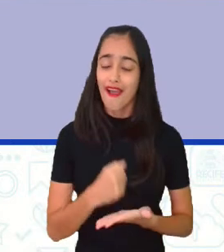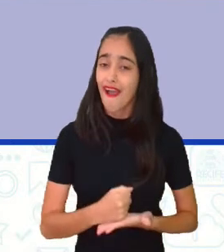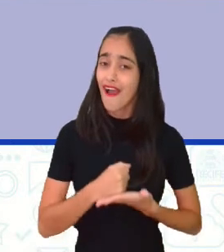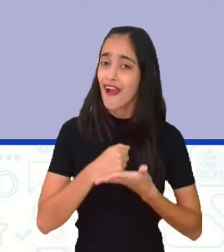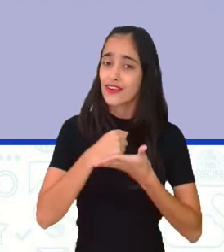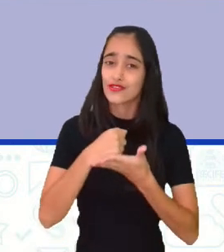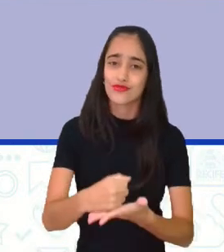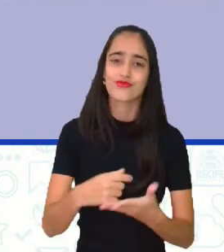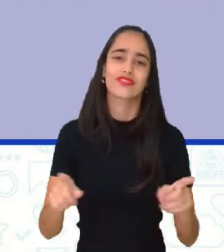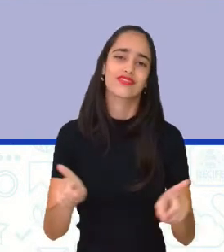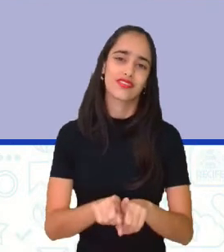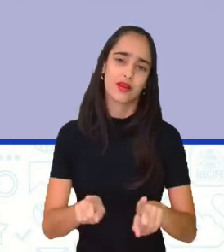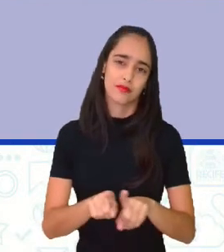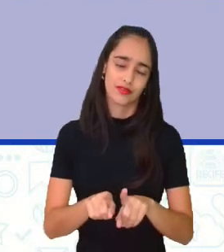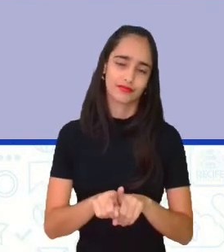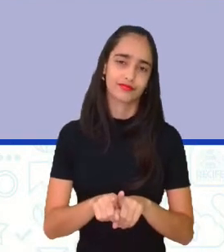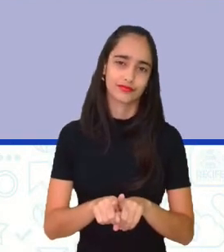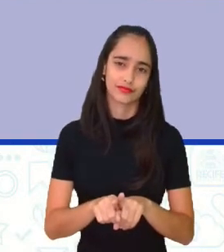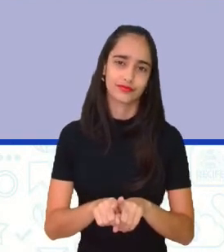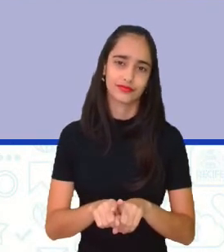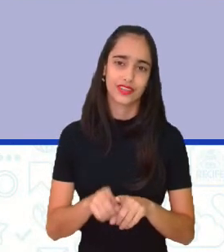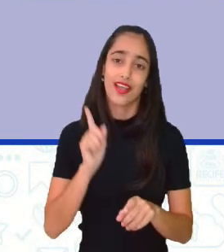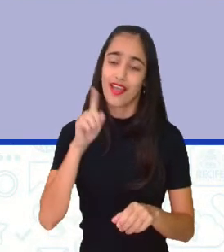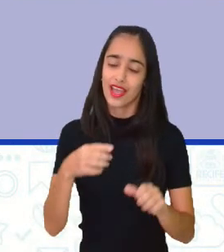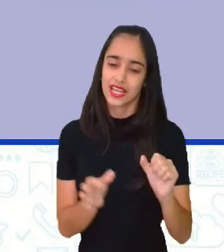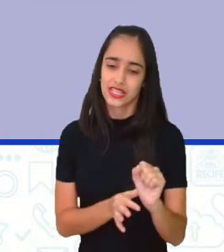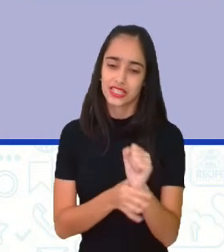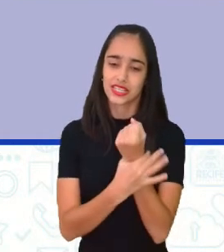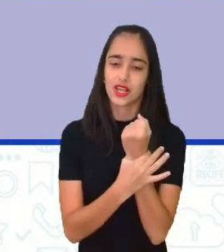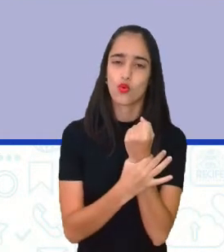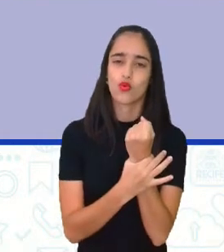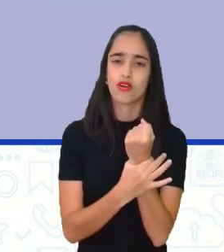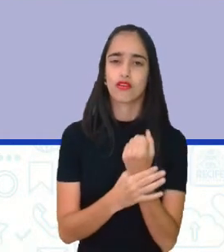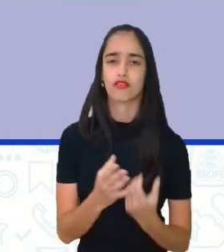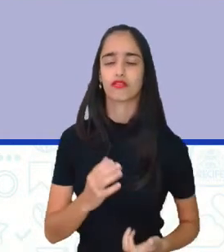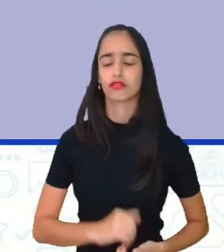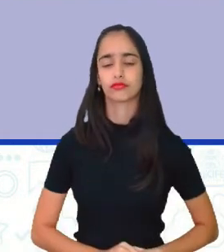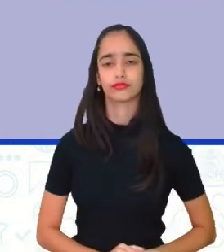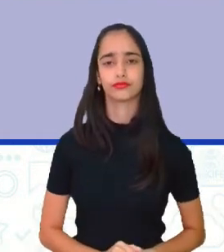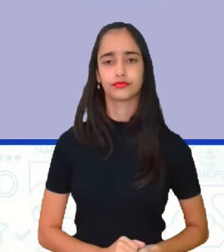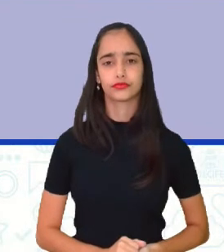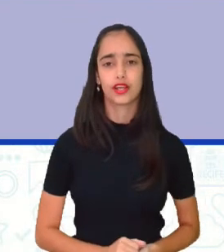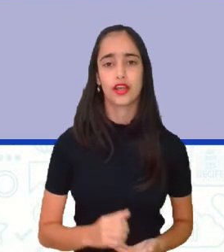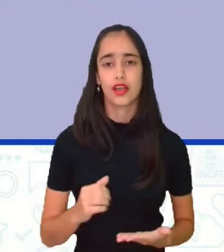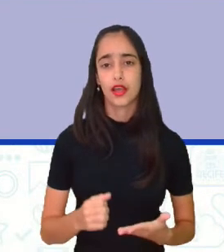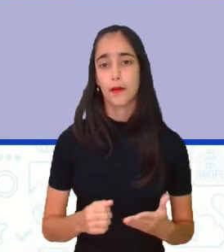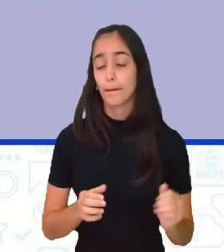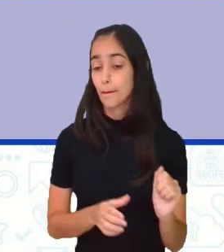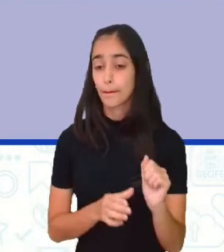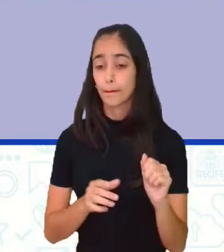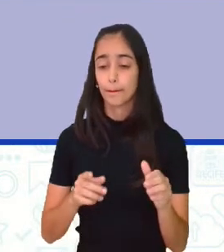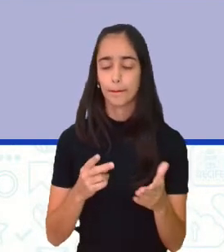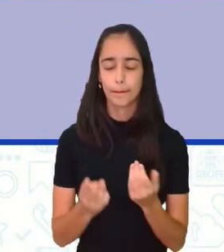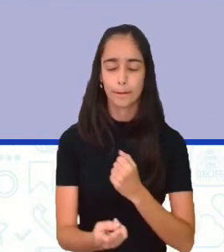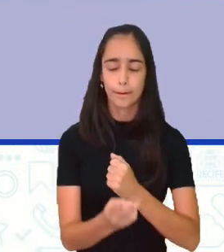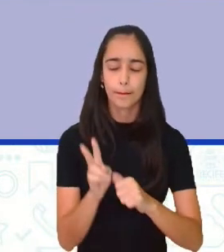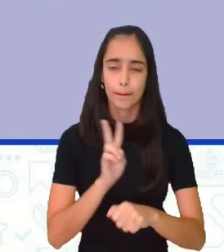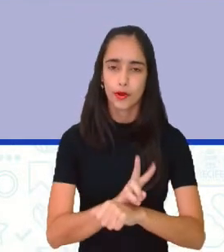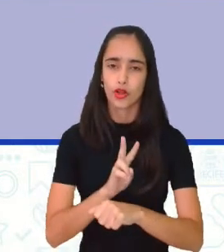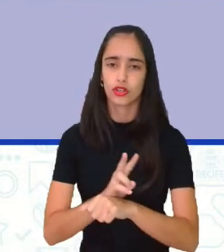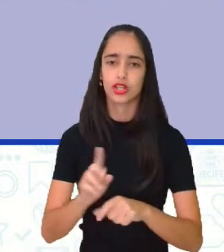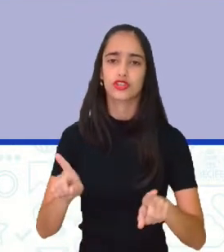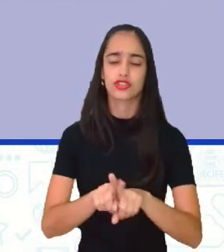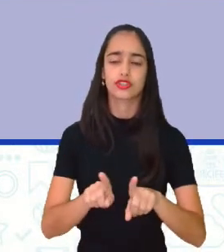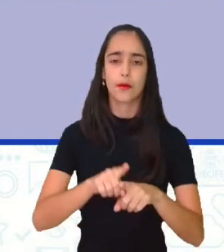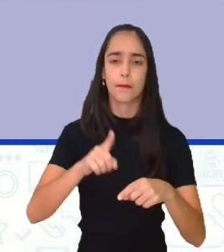o filtro de linha. E se acontecer qualquer coisa, ele já protege aquele aparelho para que, se ocorrer uma corrente elétrica de alta intensidade, de